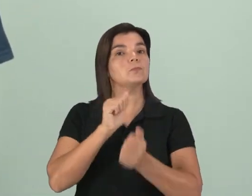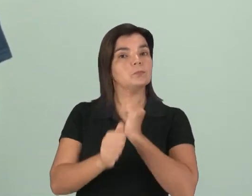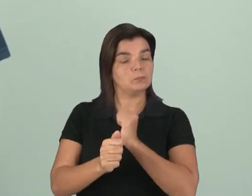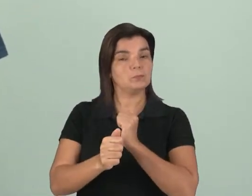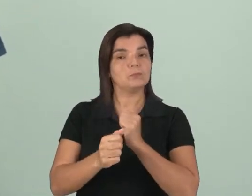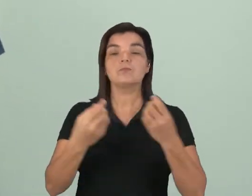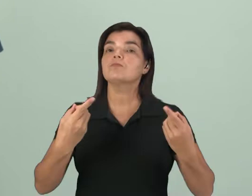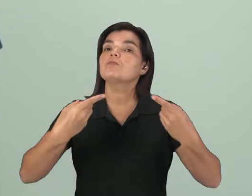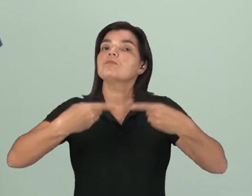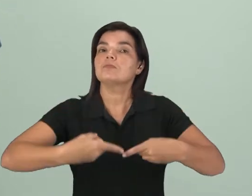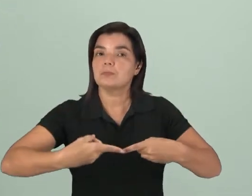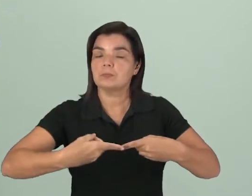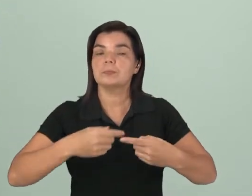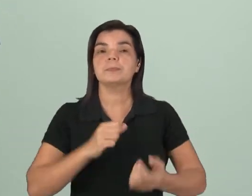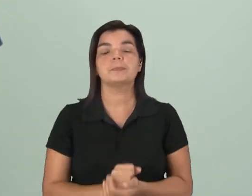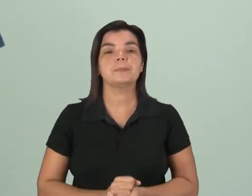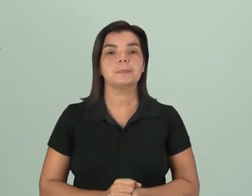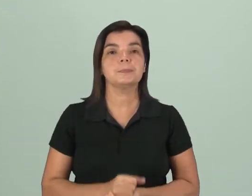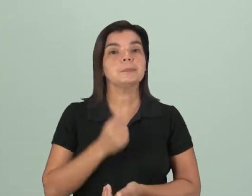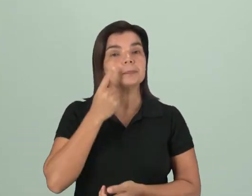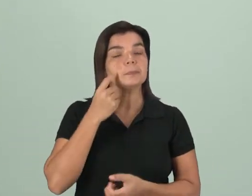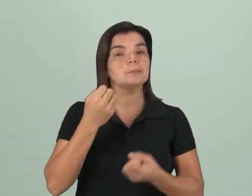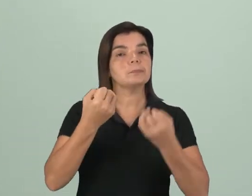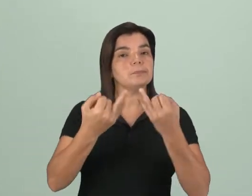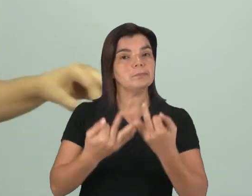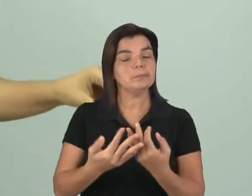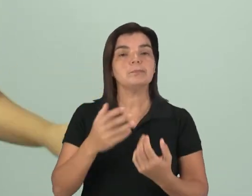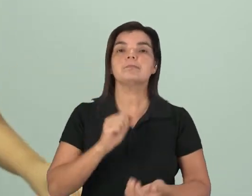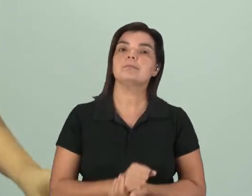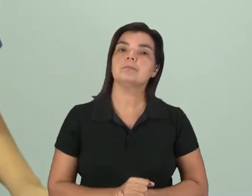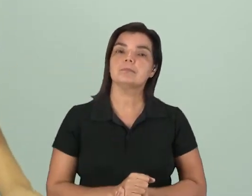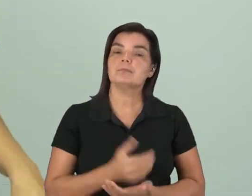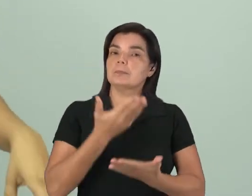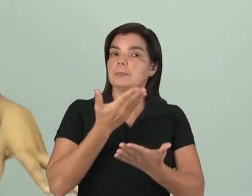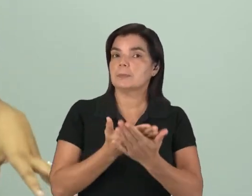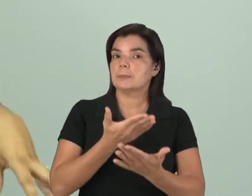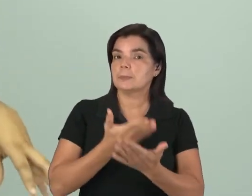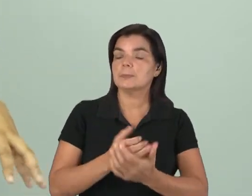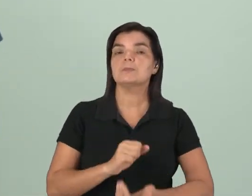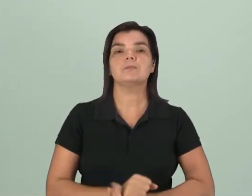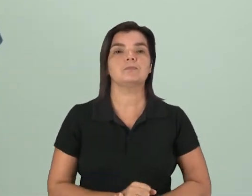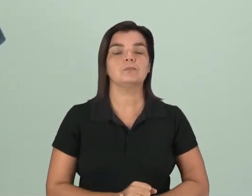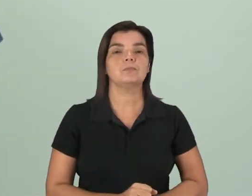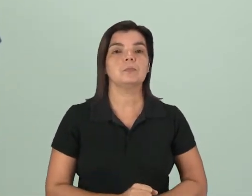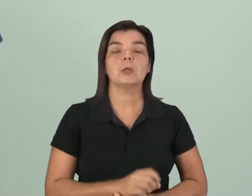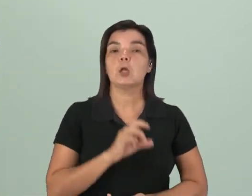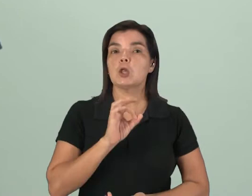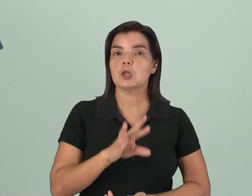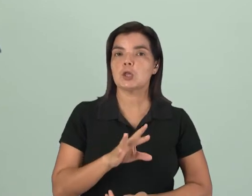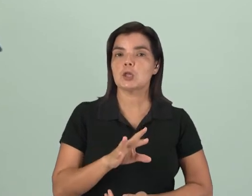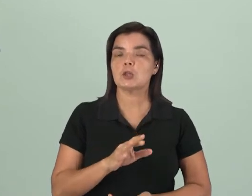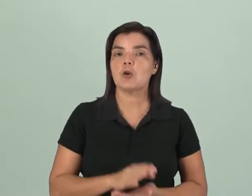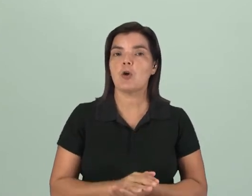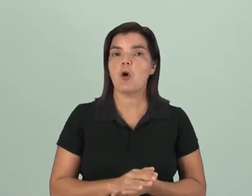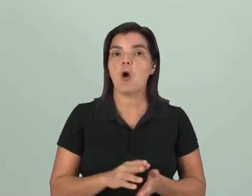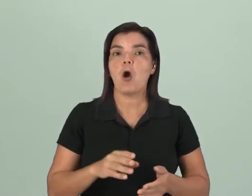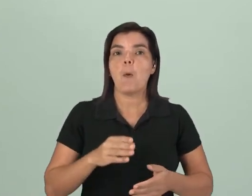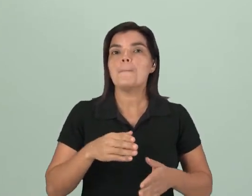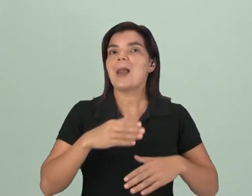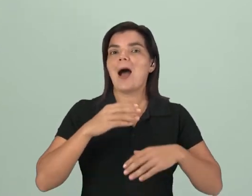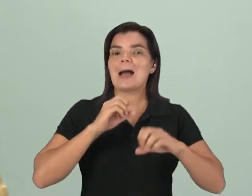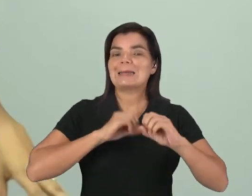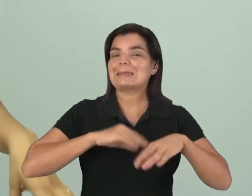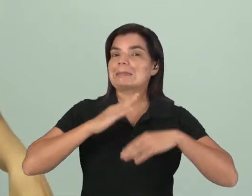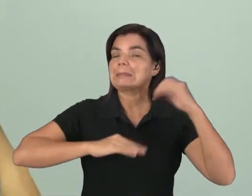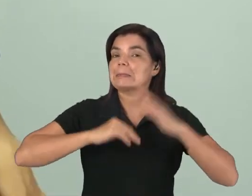esporte de rendimento, né? Como a gente fala também dentro das nossas aulas, a gente não tá ali para especializar